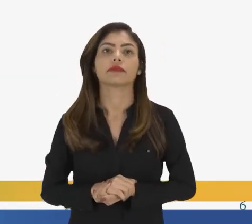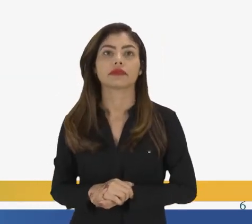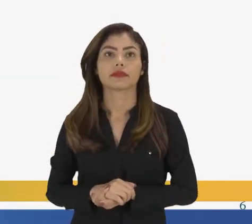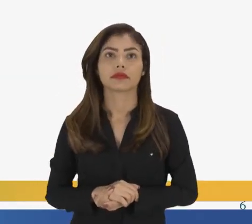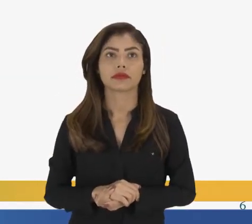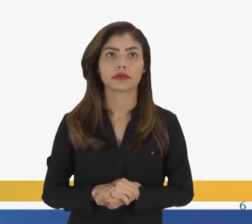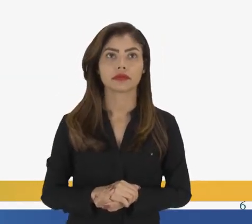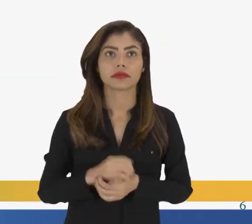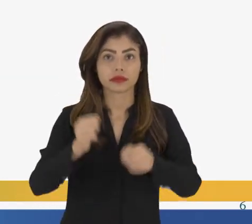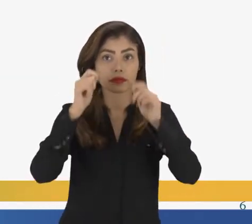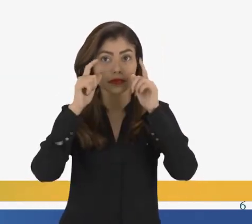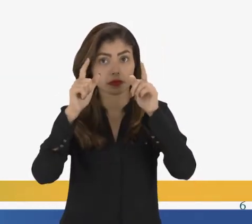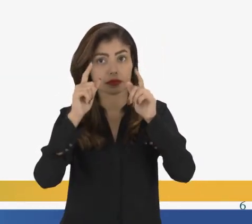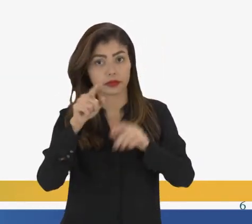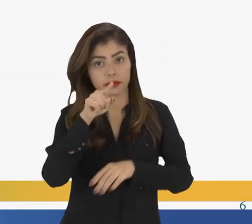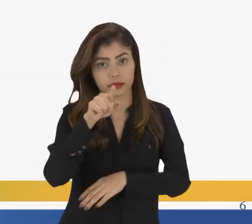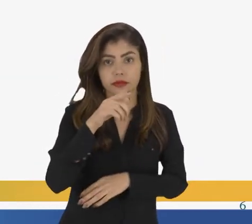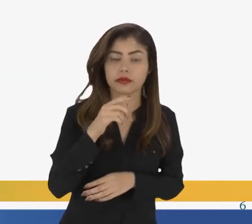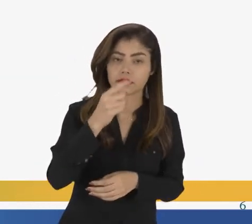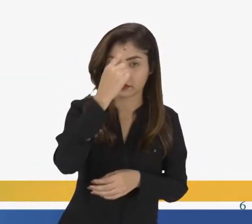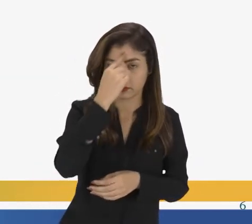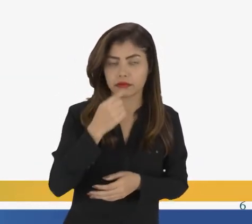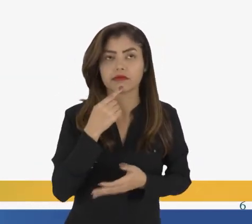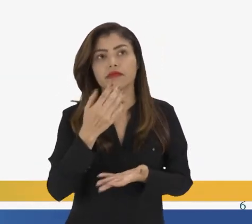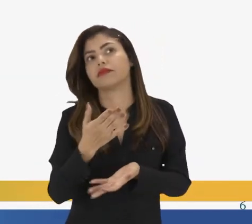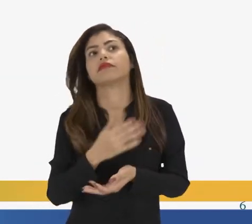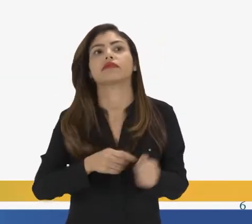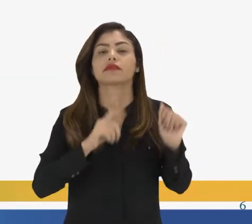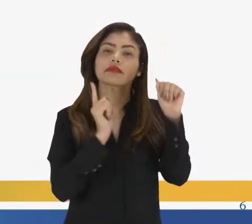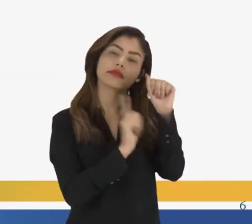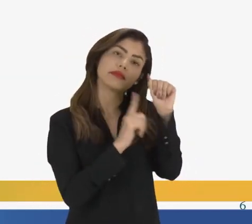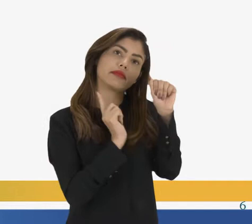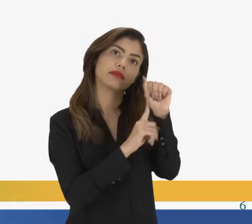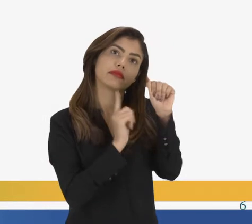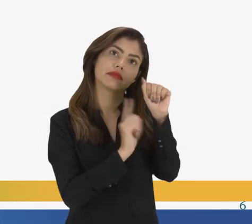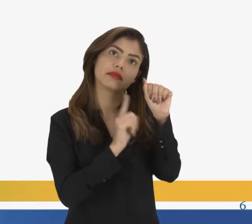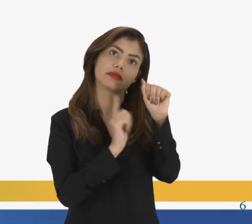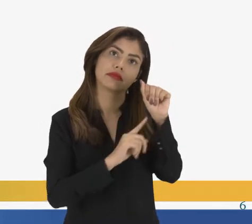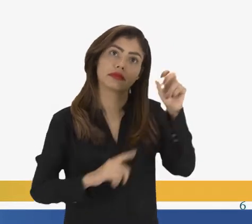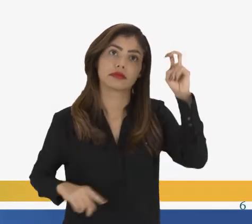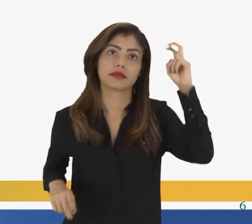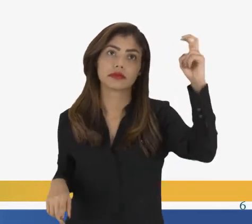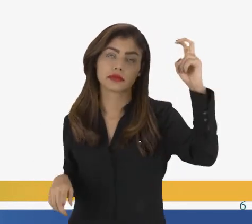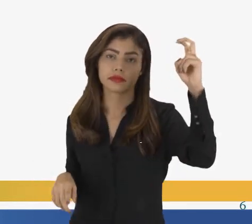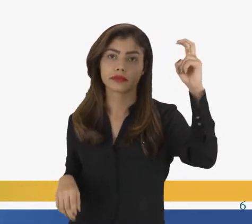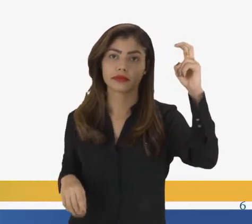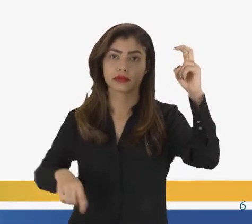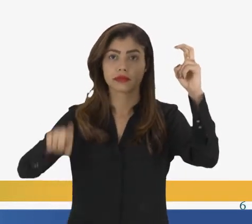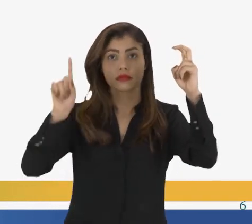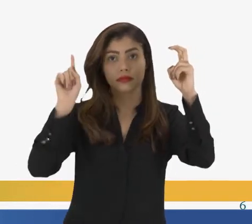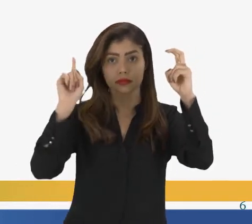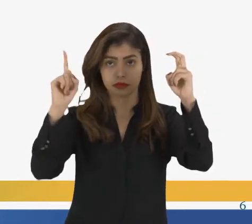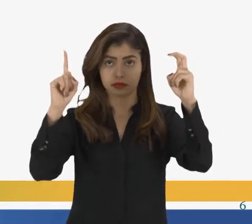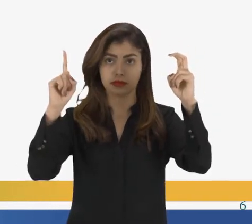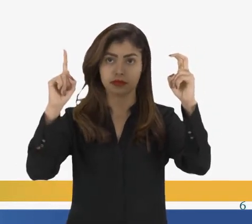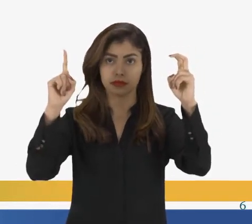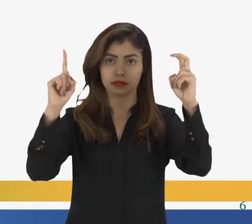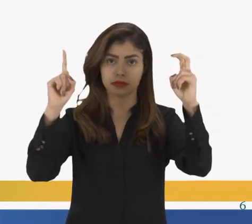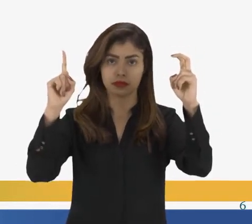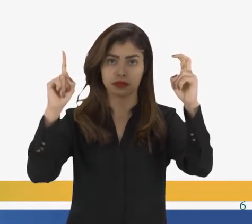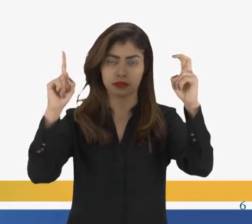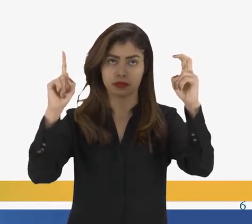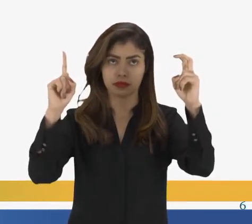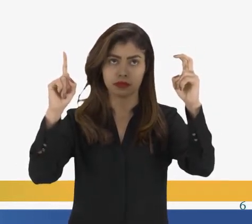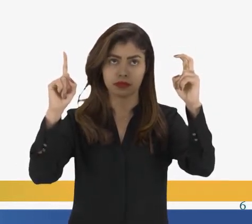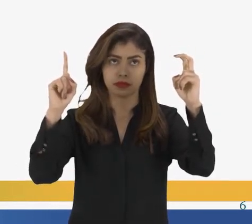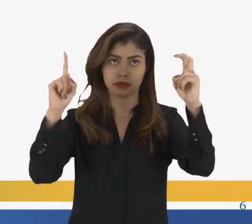exemplo. Observe na imagem. O cubo A, ele precisa de 5 calorias para variar 1 grau